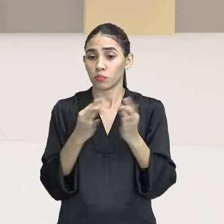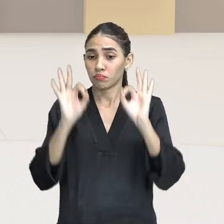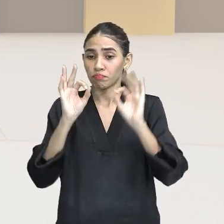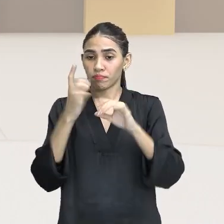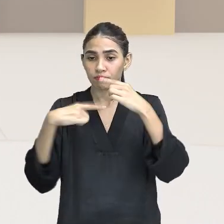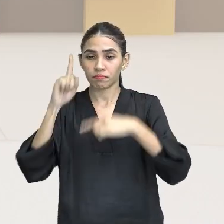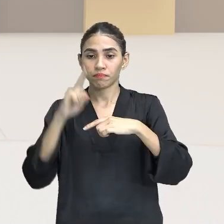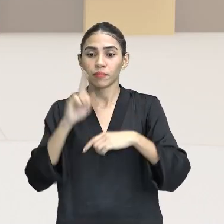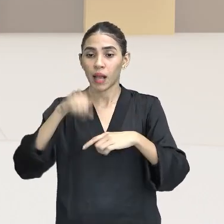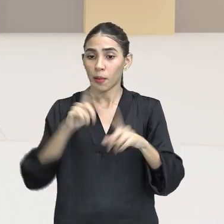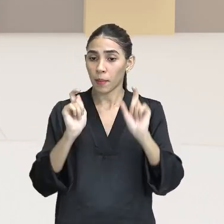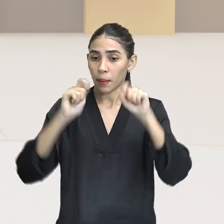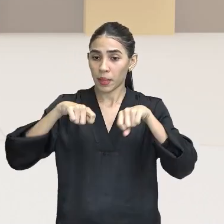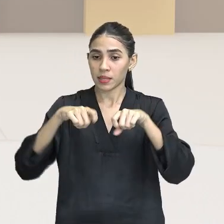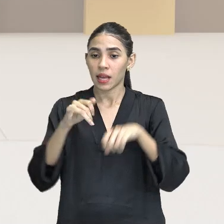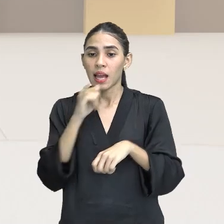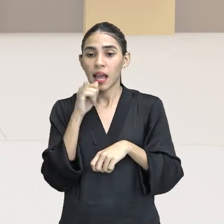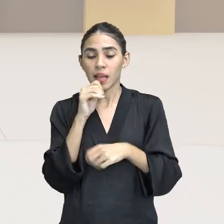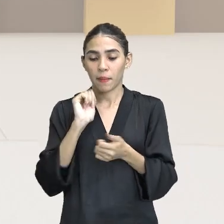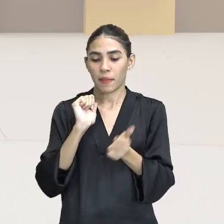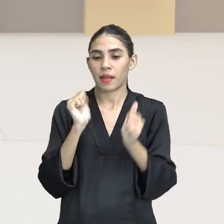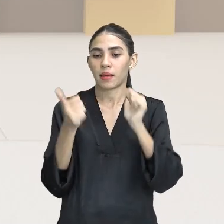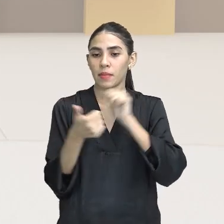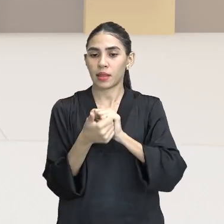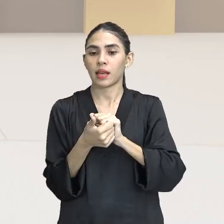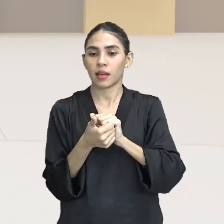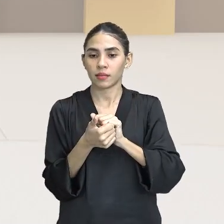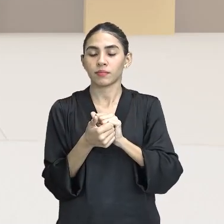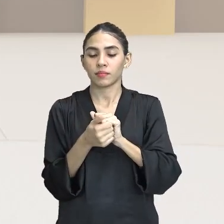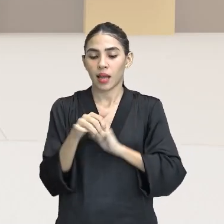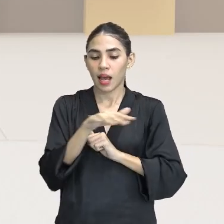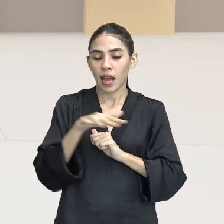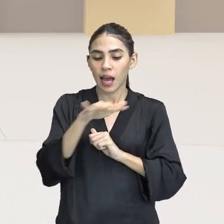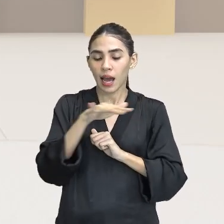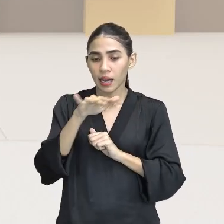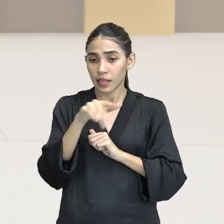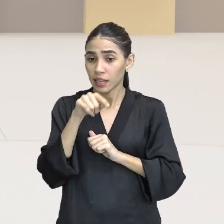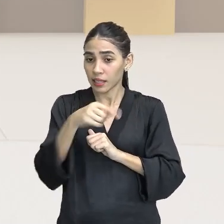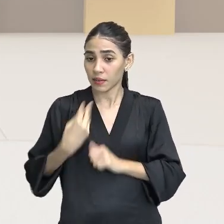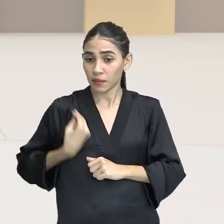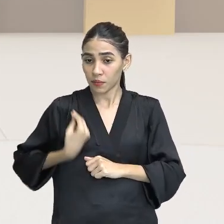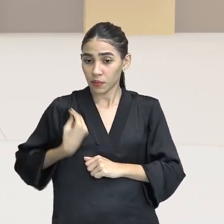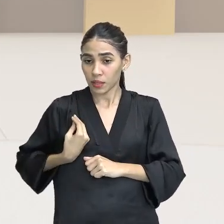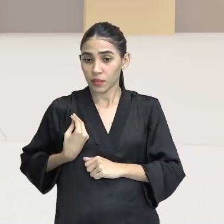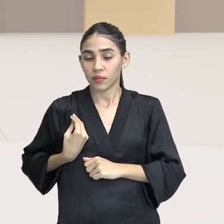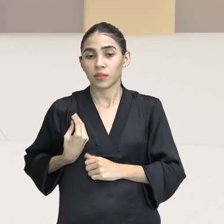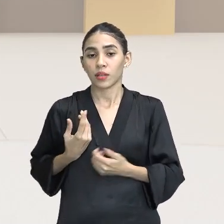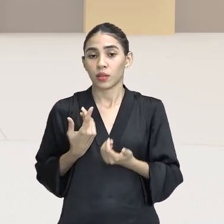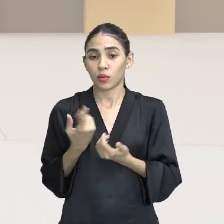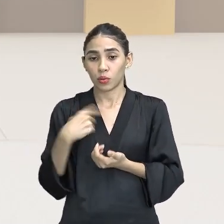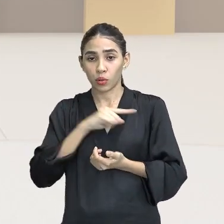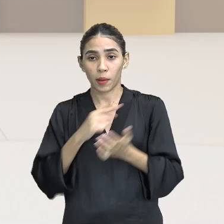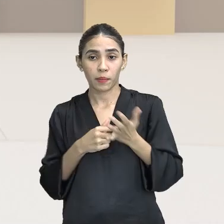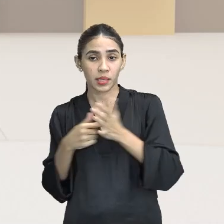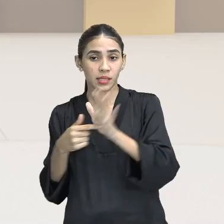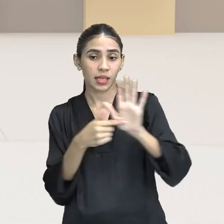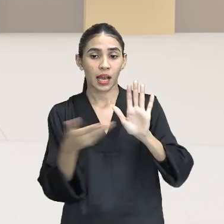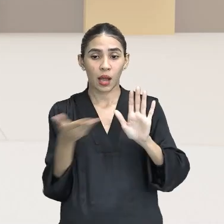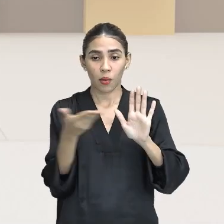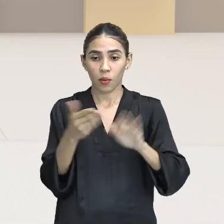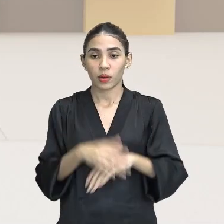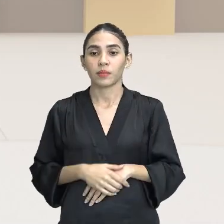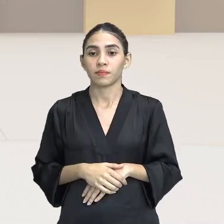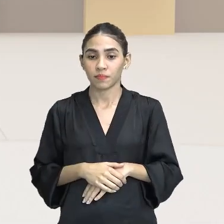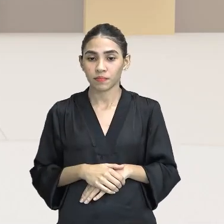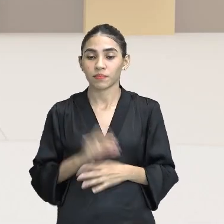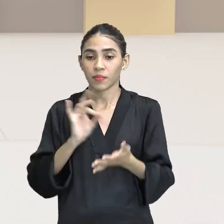surpreendentes. É uma capacidade de se adaptar ao ambiente que eles estavam, que nós vamos mostrar para vocês agora. É isso